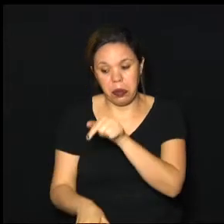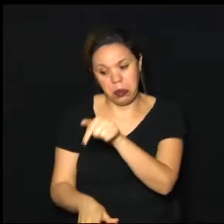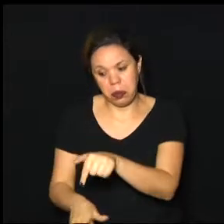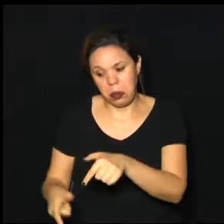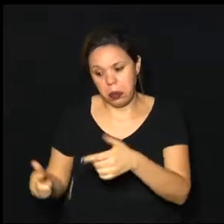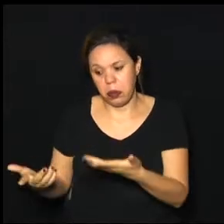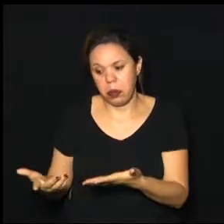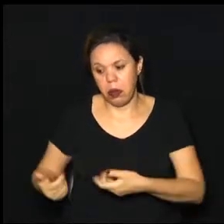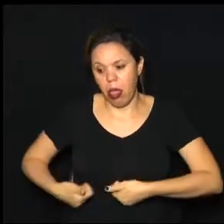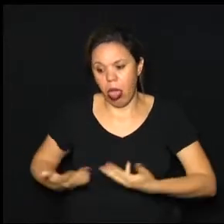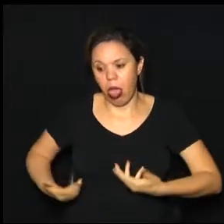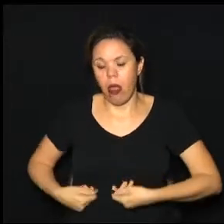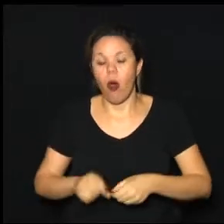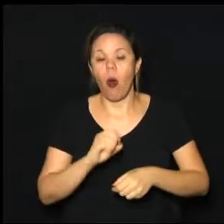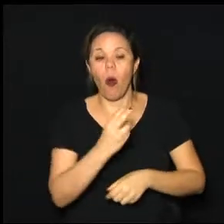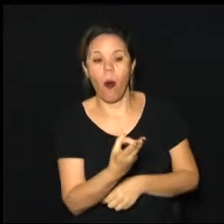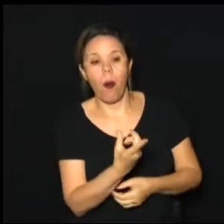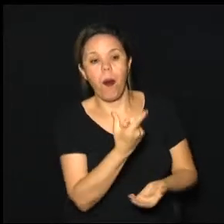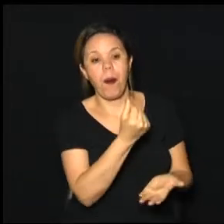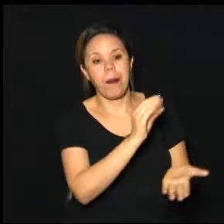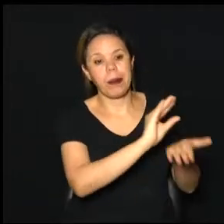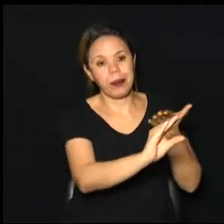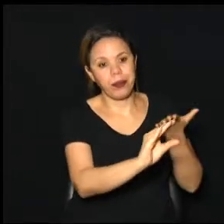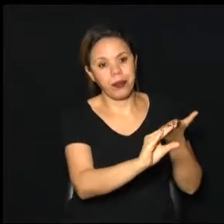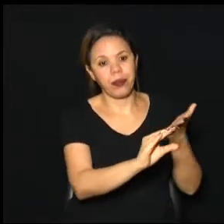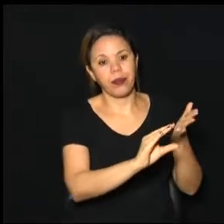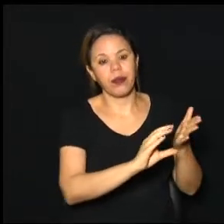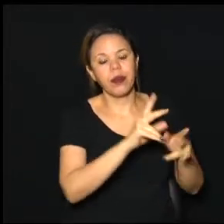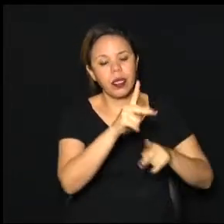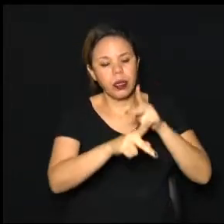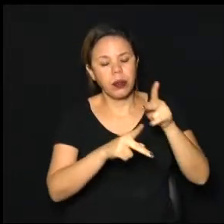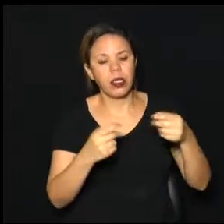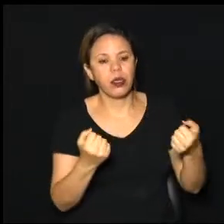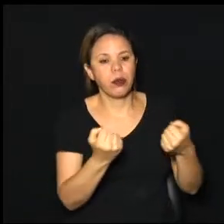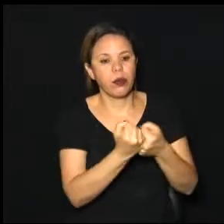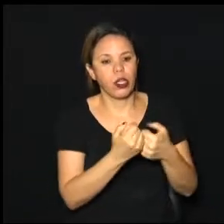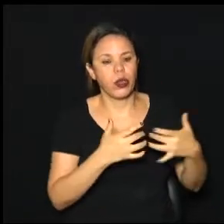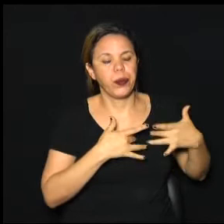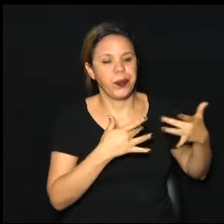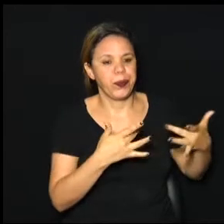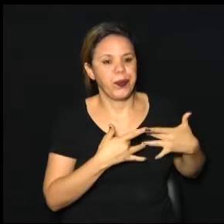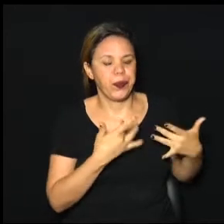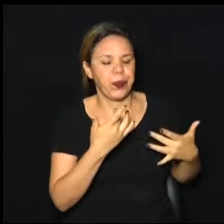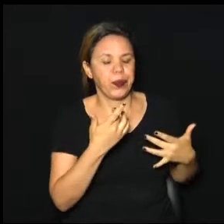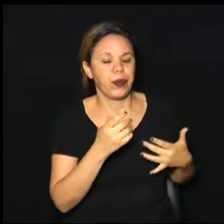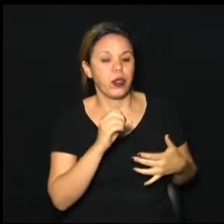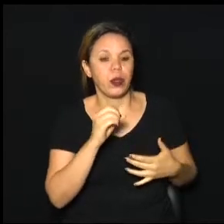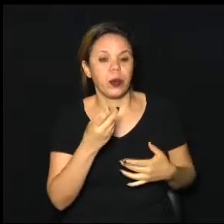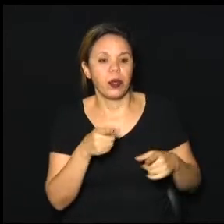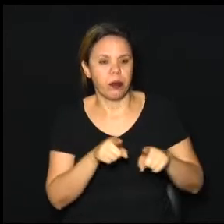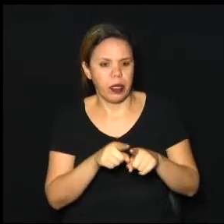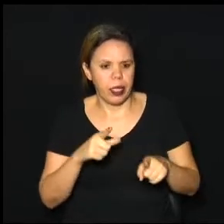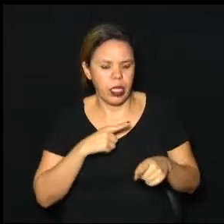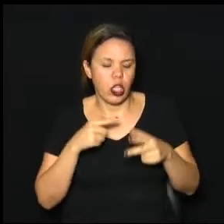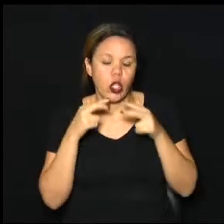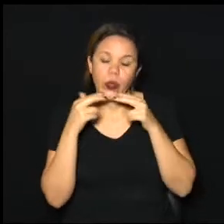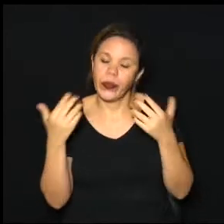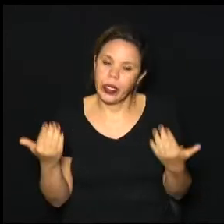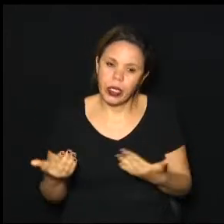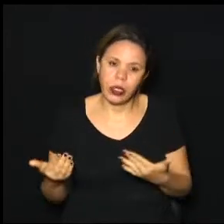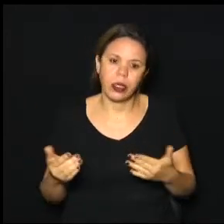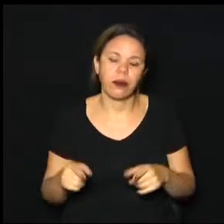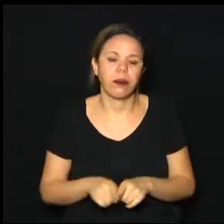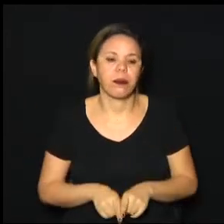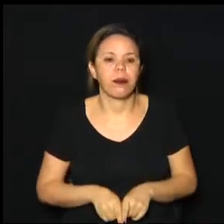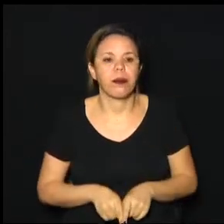a possibilidade do custeio pelos seus simpatizantes a partir de doações. Teremos a novidade agora, que